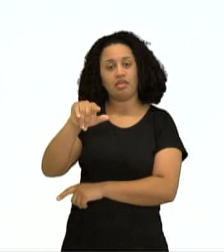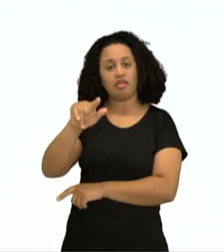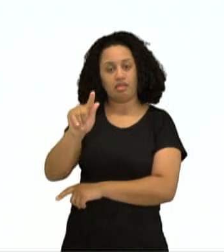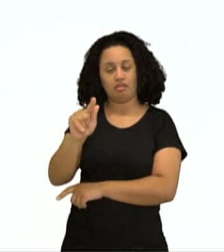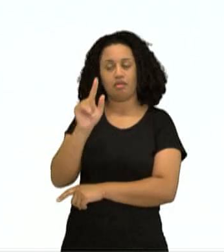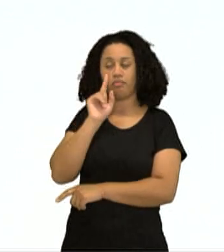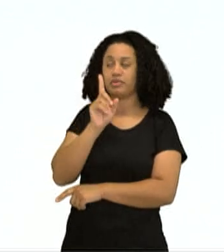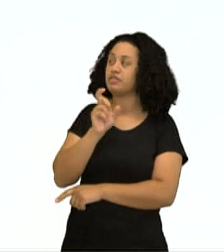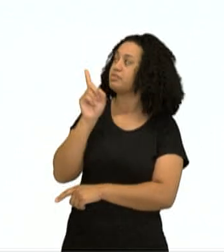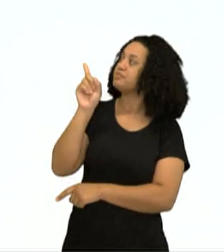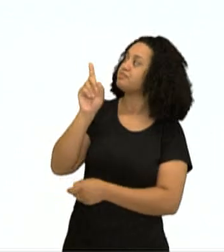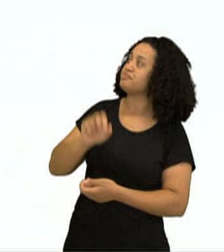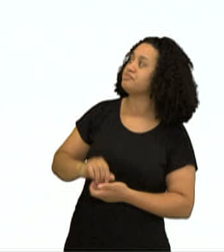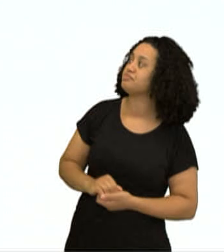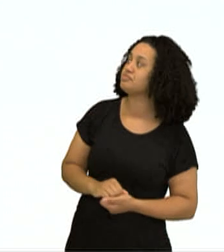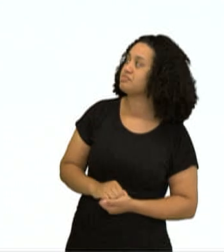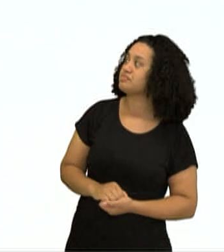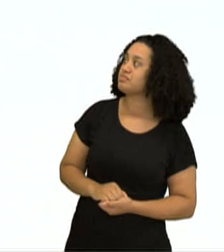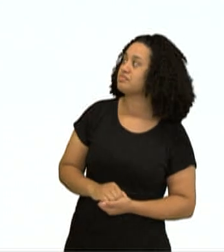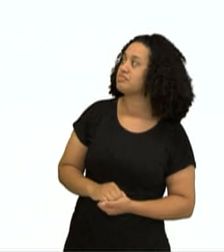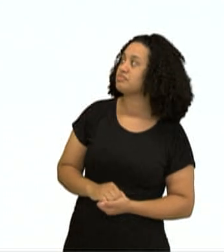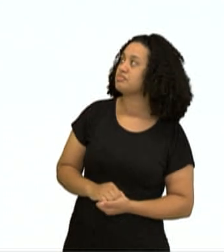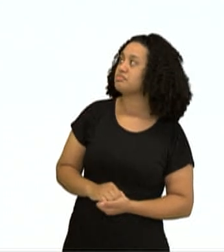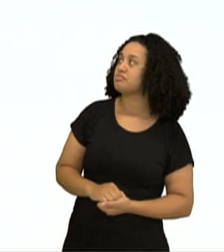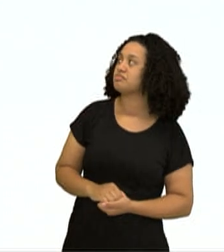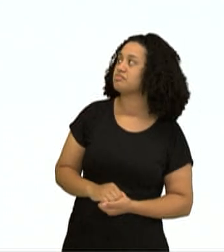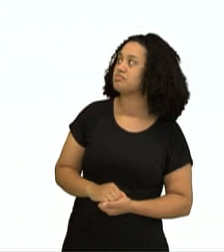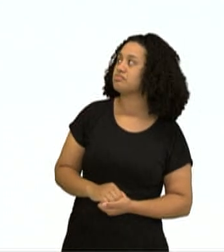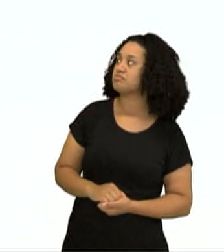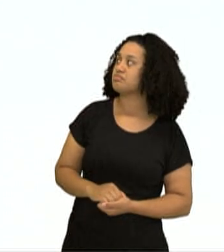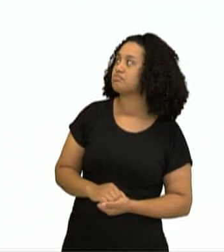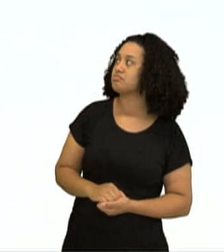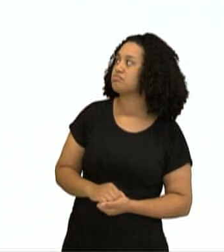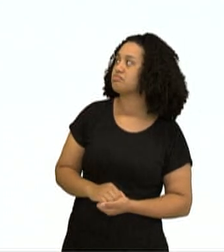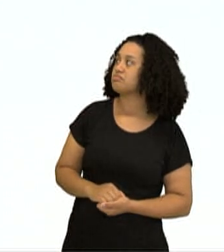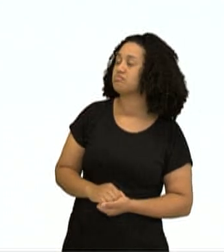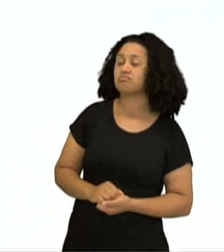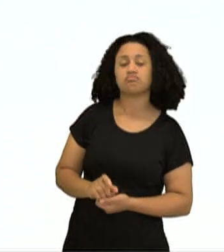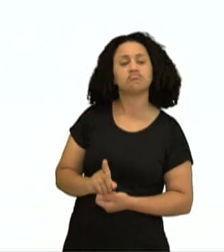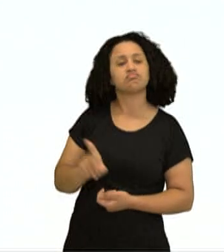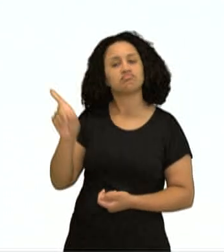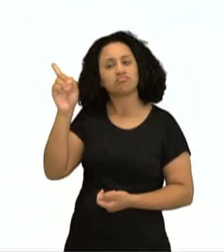só, nos parece que eles estão dentro de numa clareira, né? Ali no